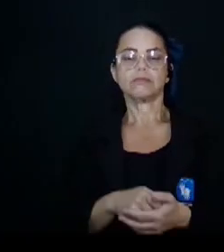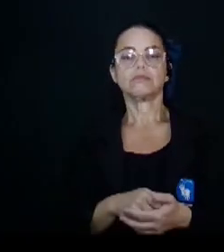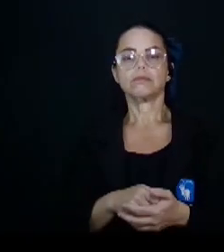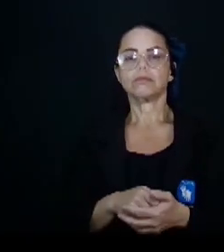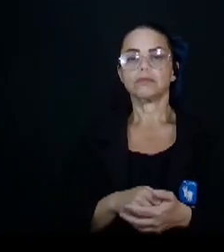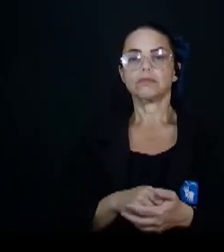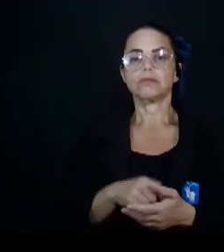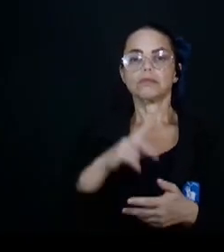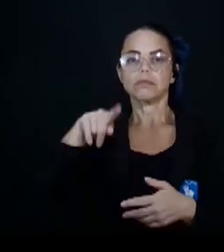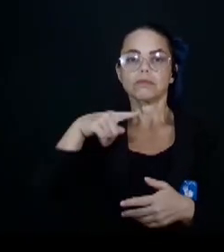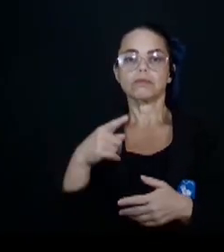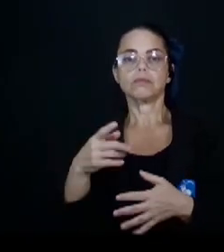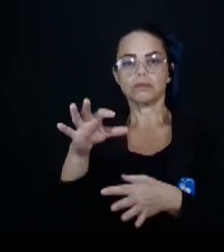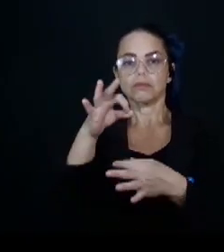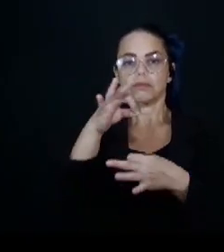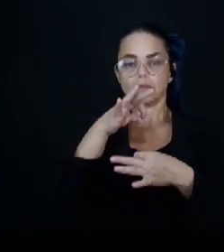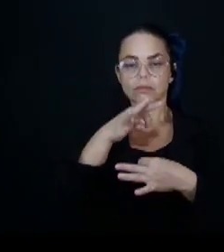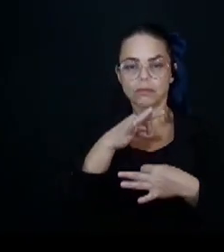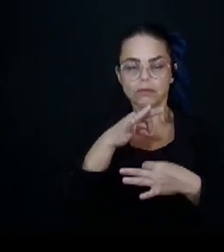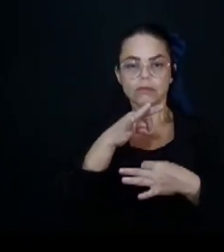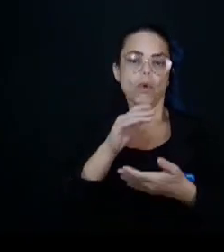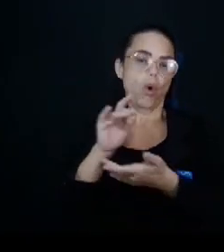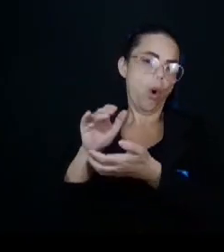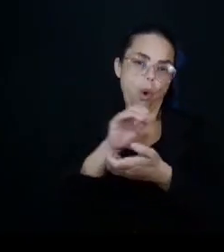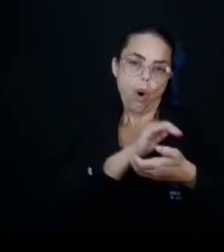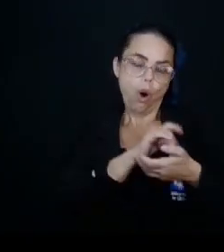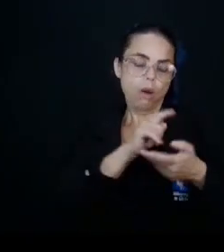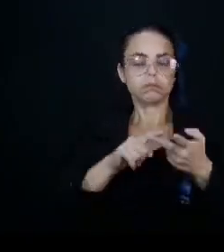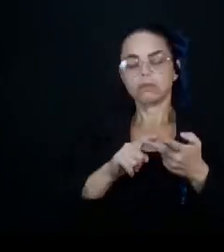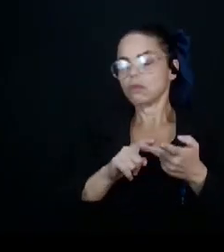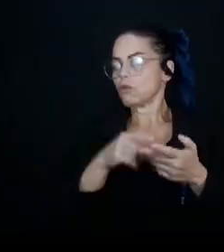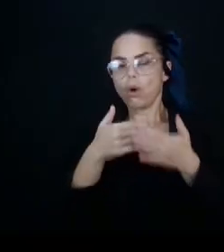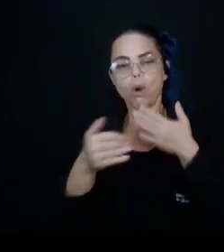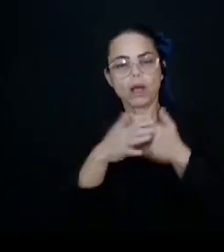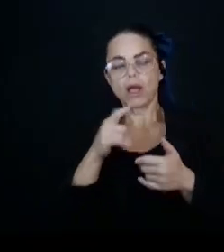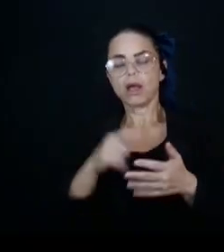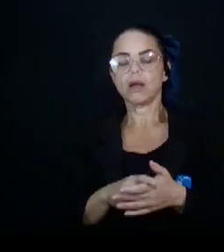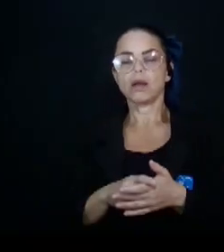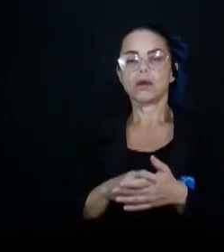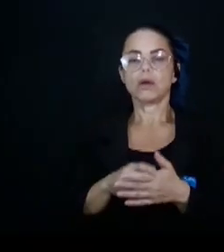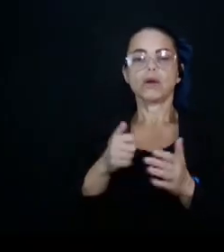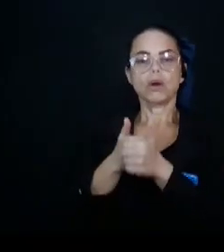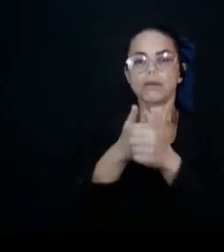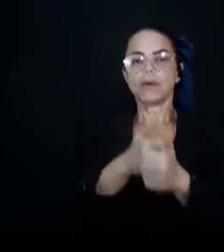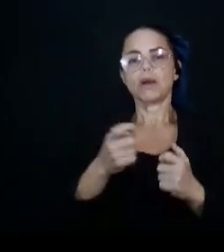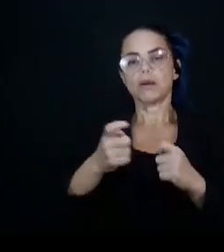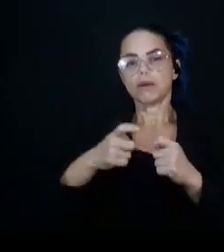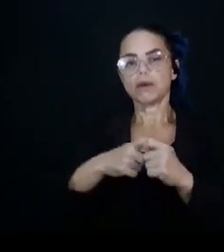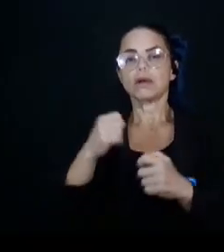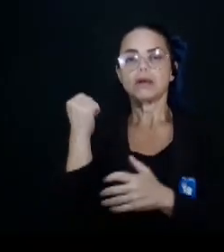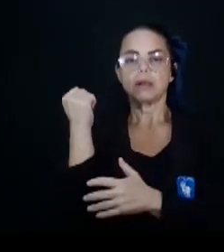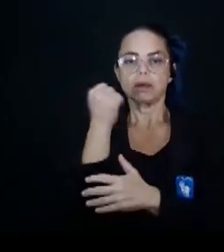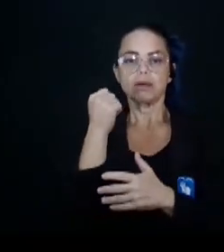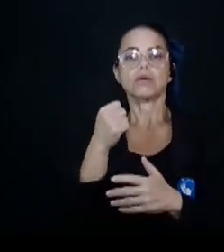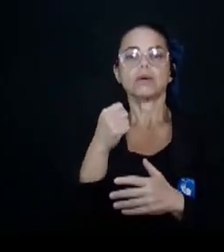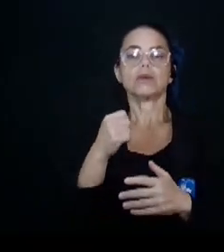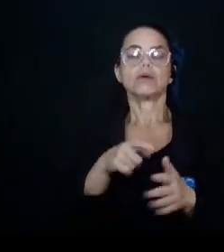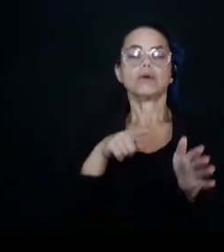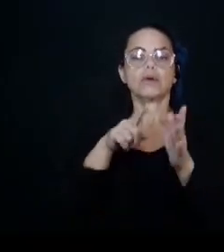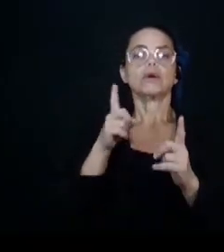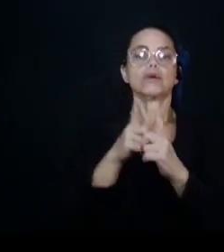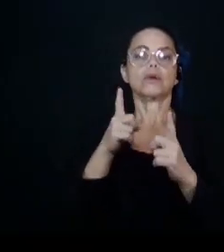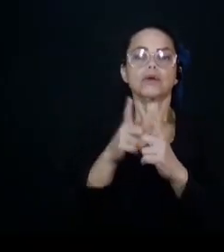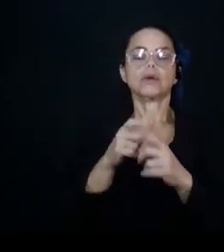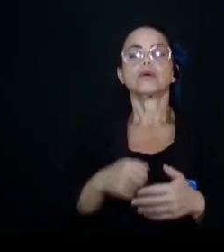ele é feito com um acompanhamento médico bem rigoroso, então esse paciente passa por consultas periódicas,